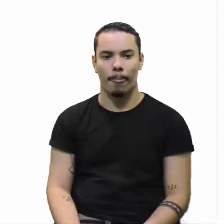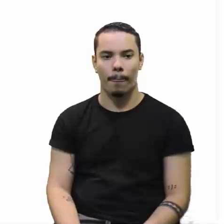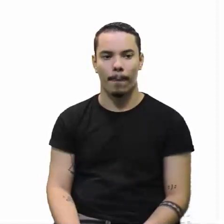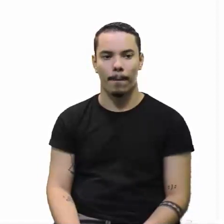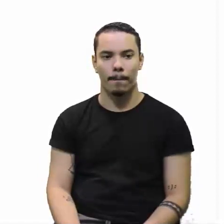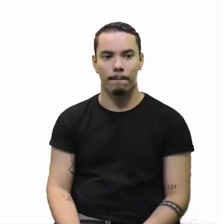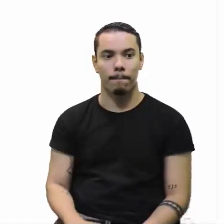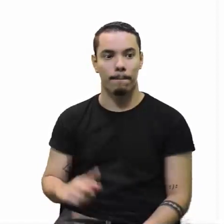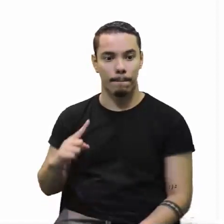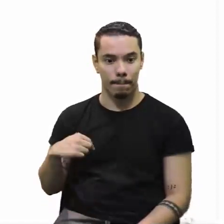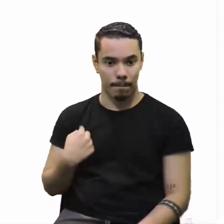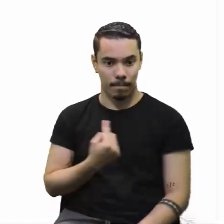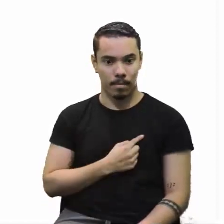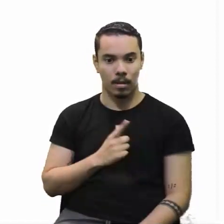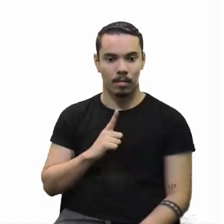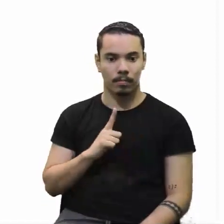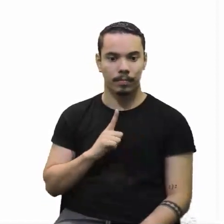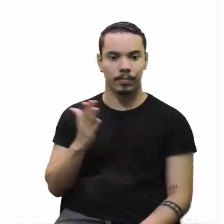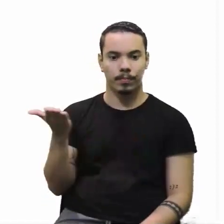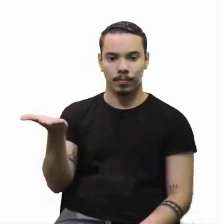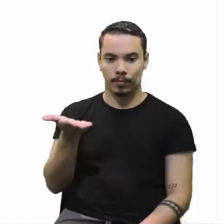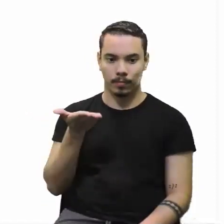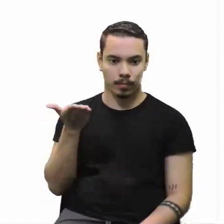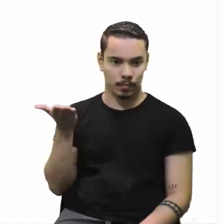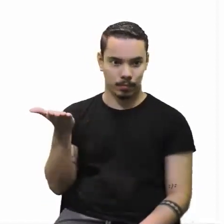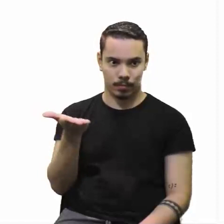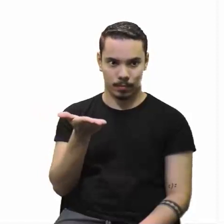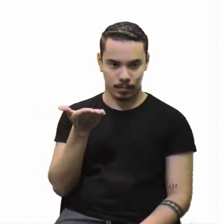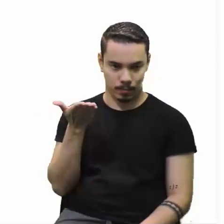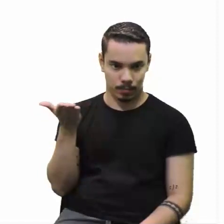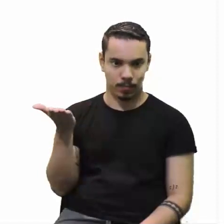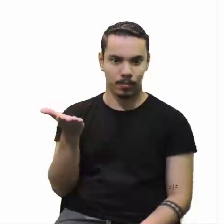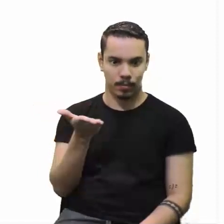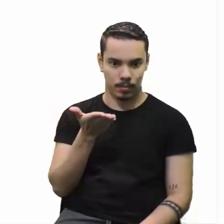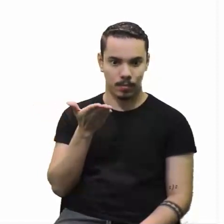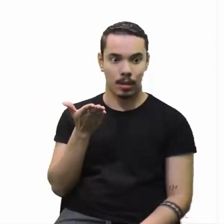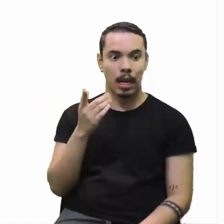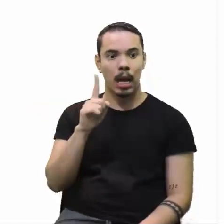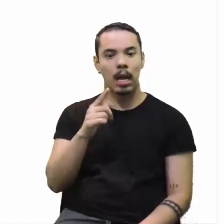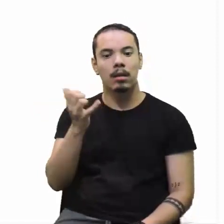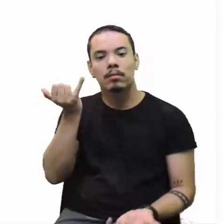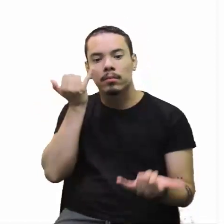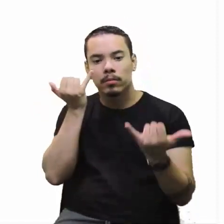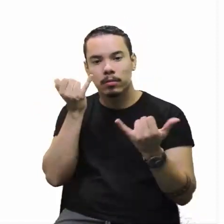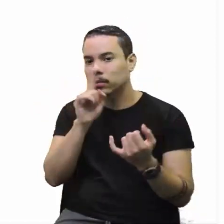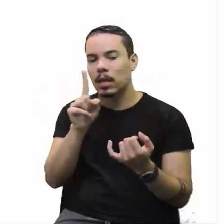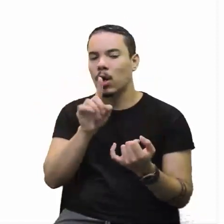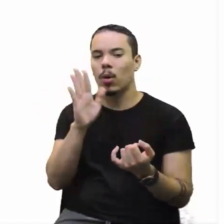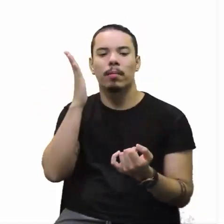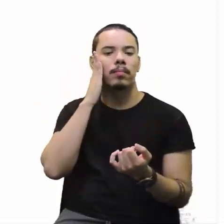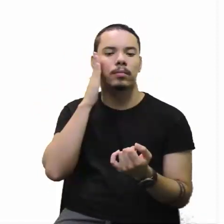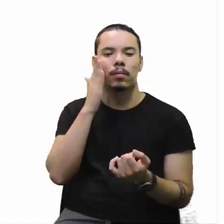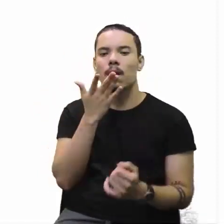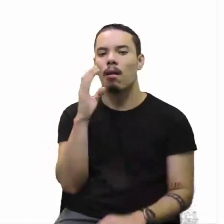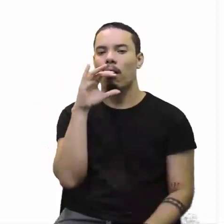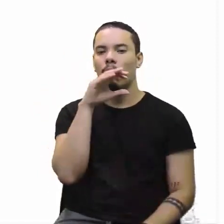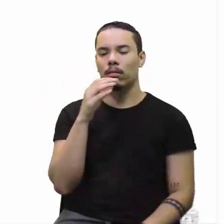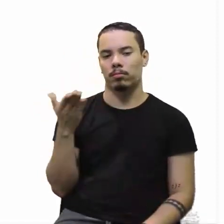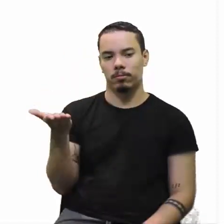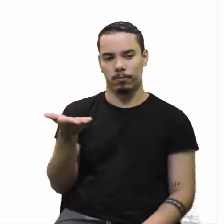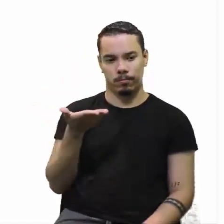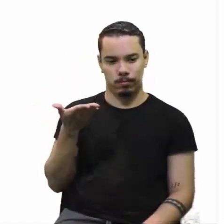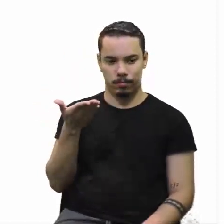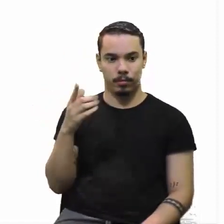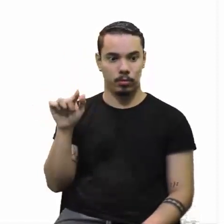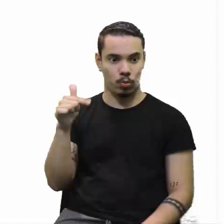o aparelho de micro-ondas, isso aqui não é para informação, né? Mas é para aquecer o alimento. E aqui nós temos uma